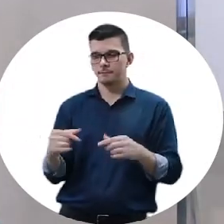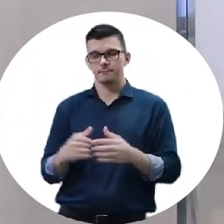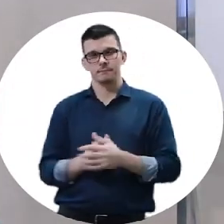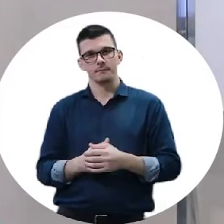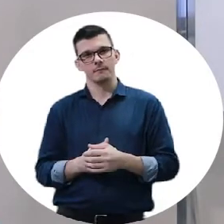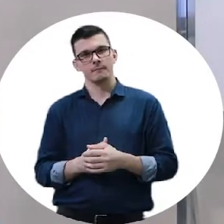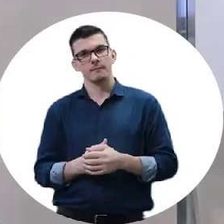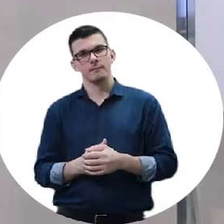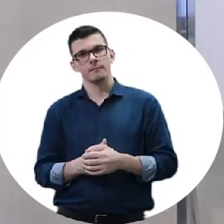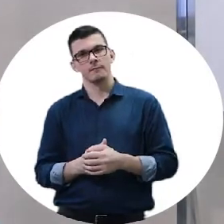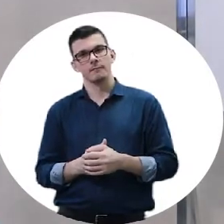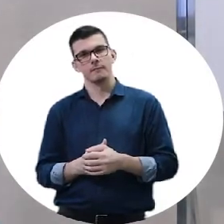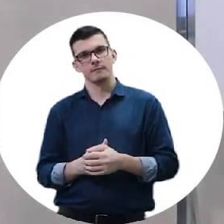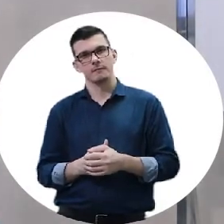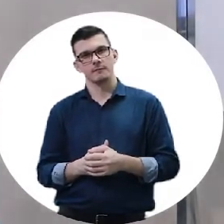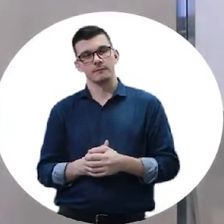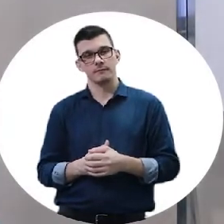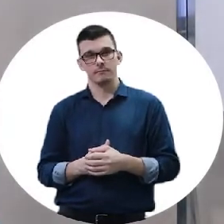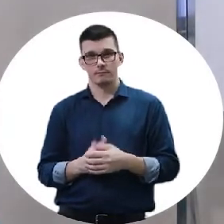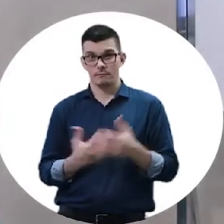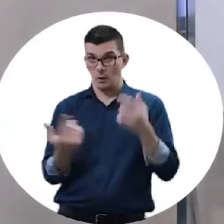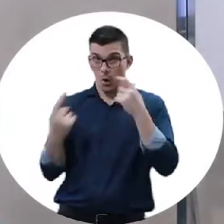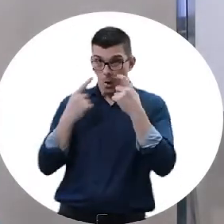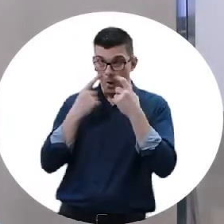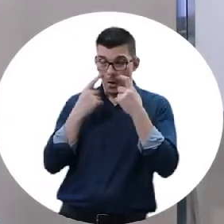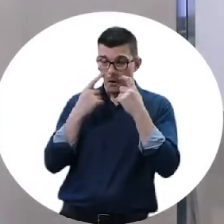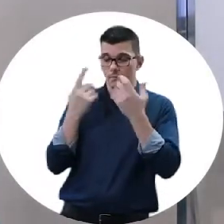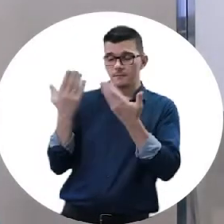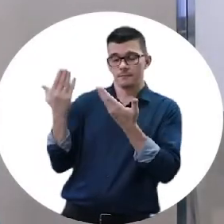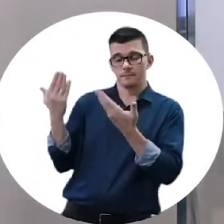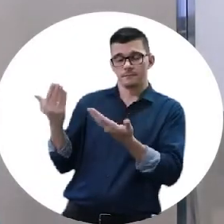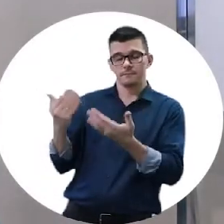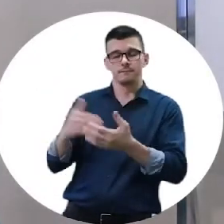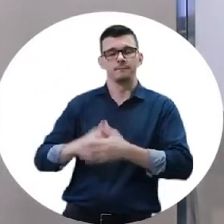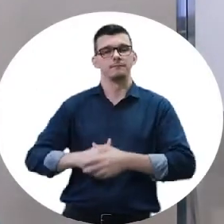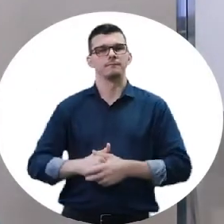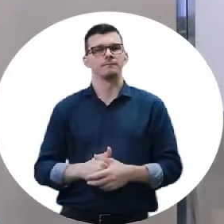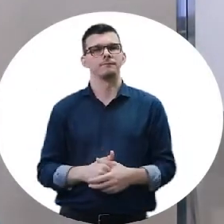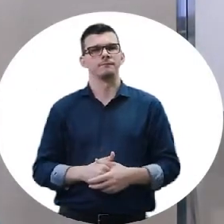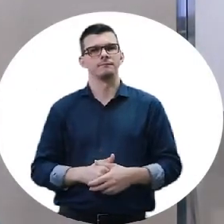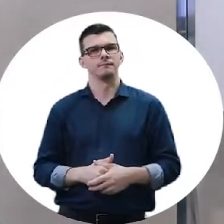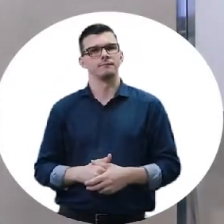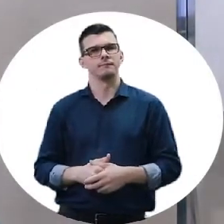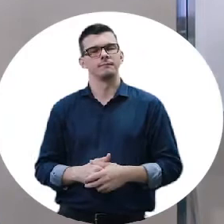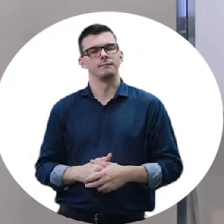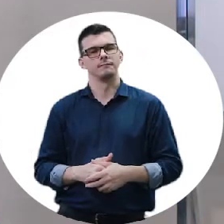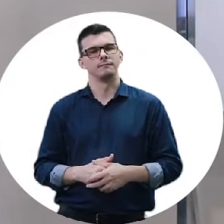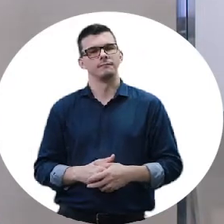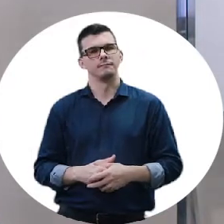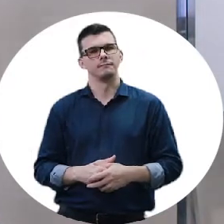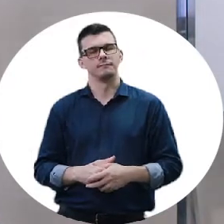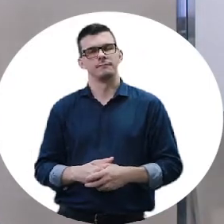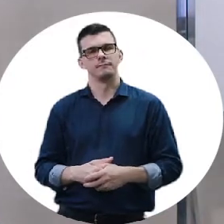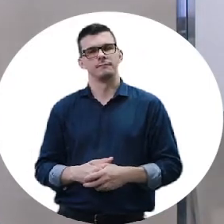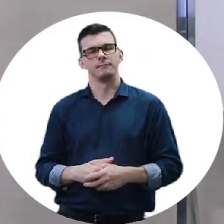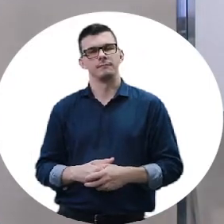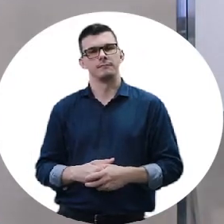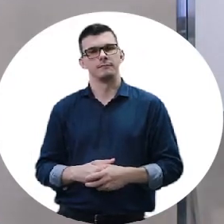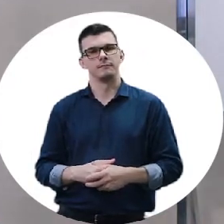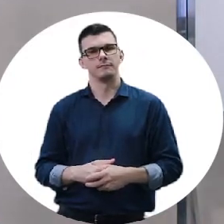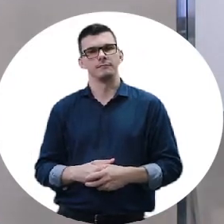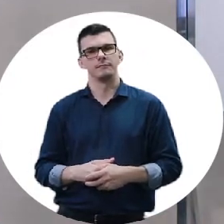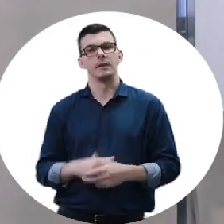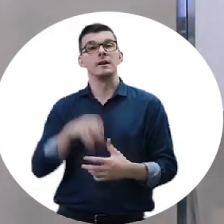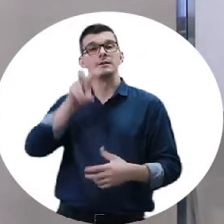vai ficar F, 50, a massa de A, 2, a massa de B, 3, vezes A, 50, com